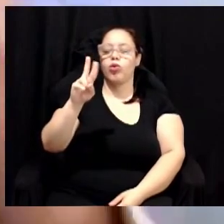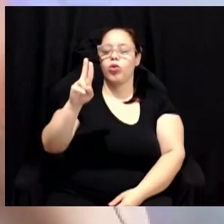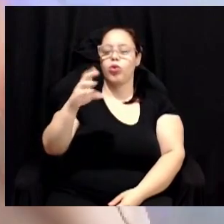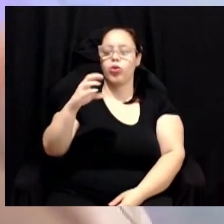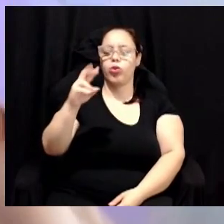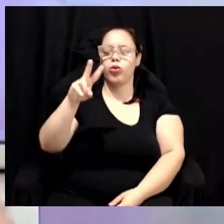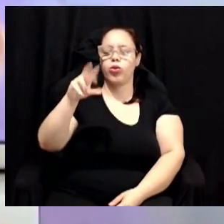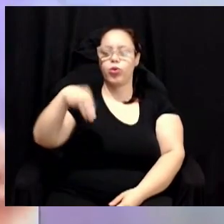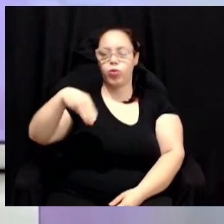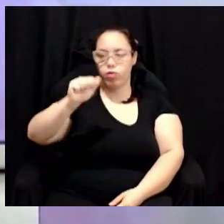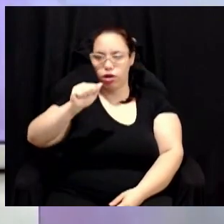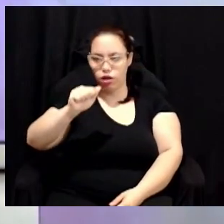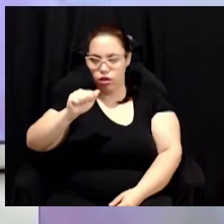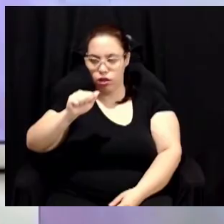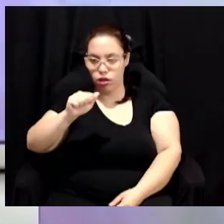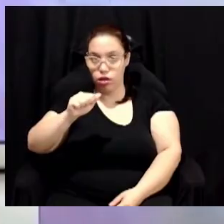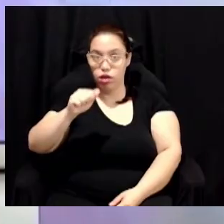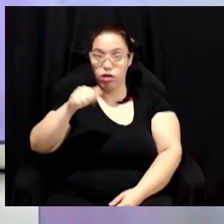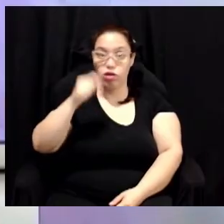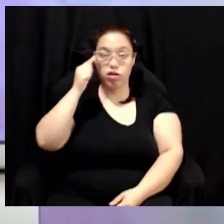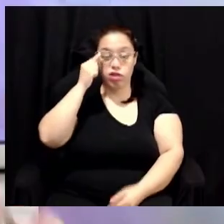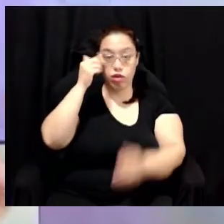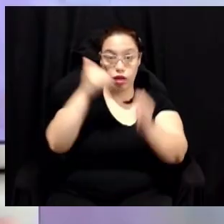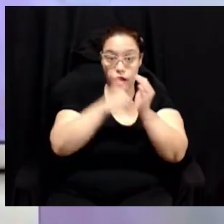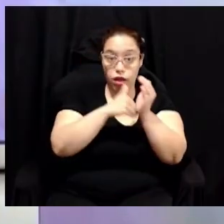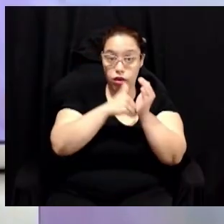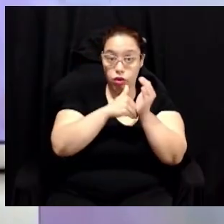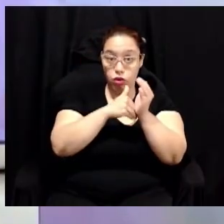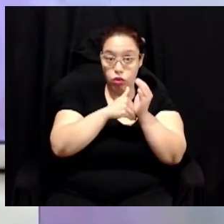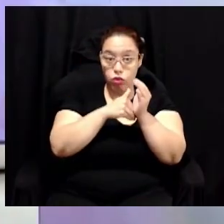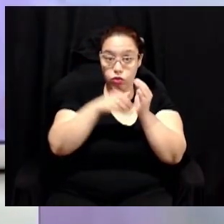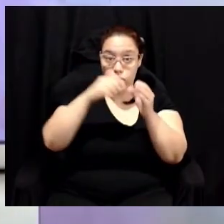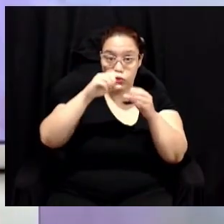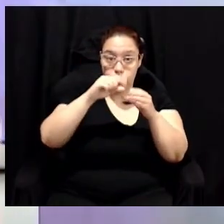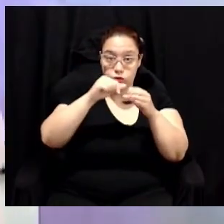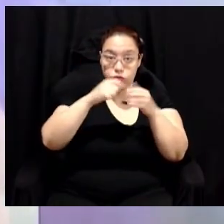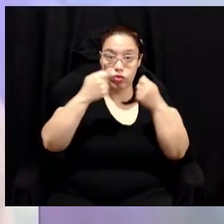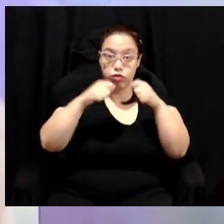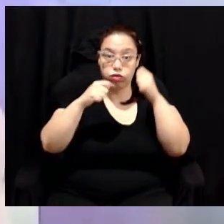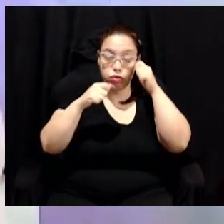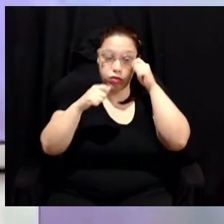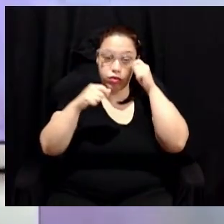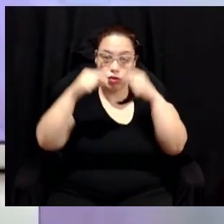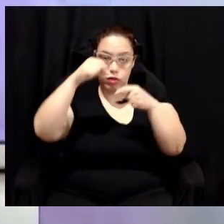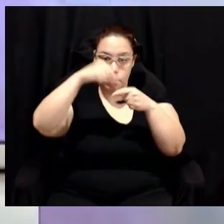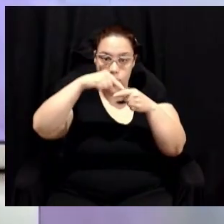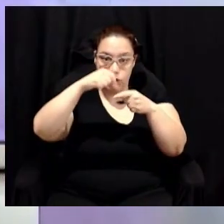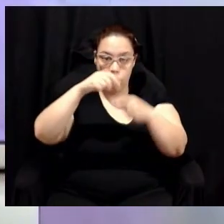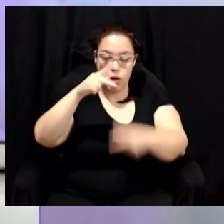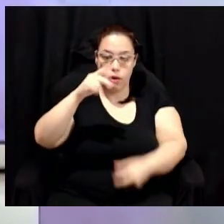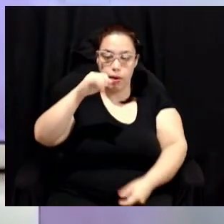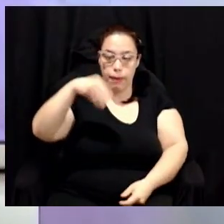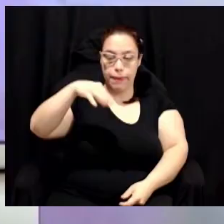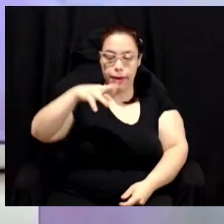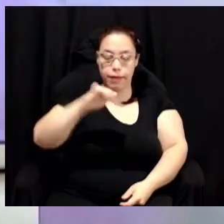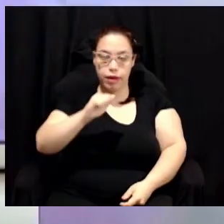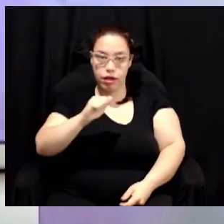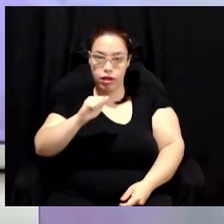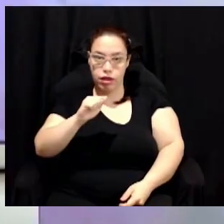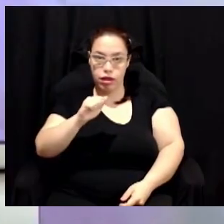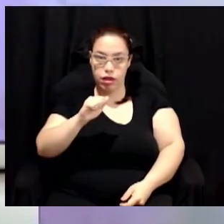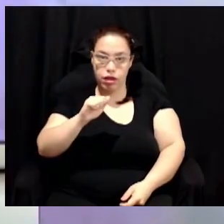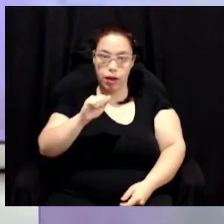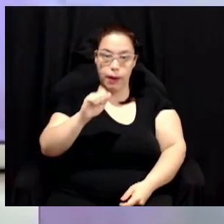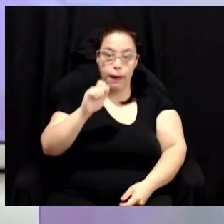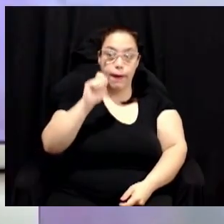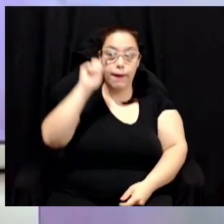loja de produtos naturais, e aqui tem um segredo. Dentro desse shot, você precisa colocar uma pitadinha de pimenta do reino, aquela pimenta